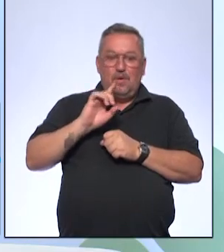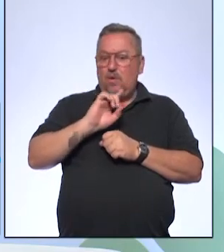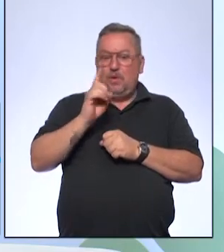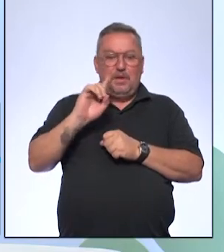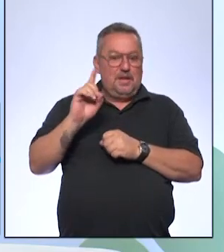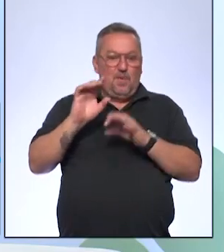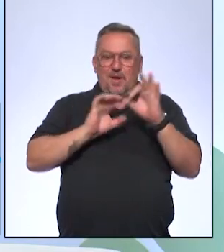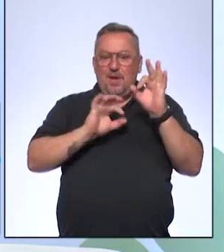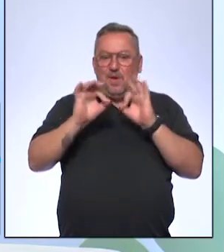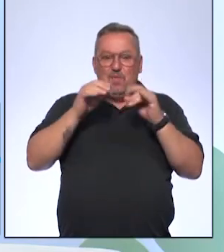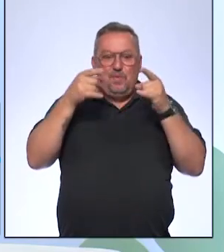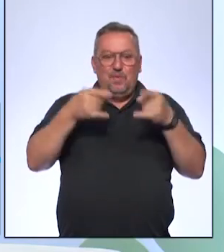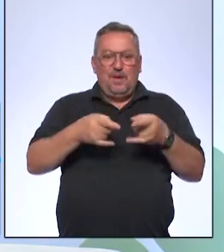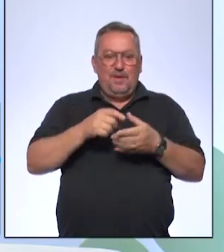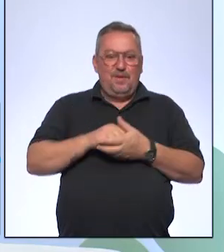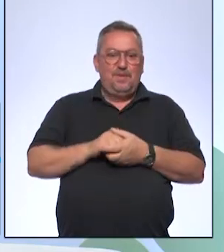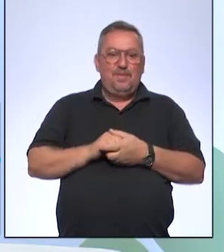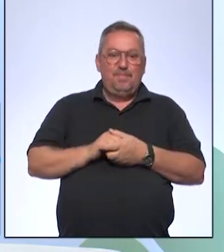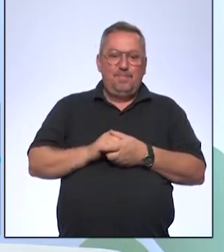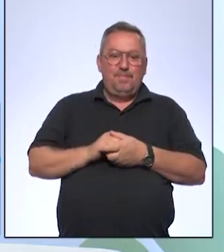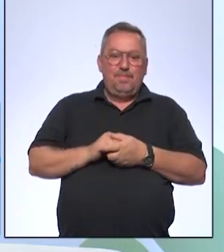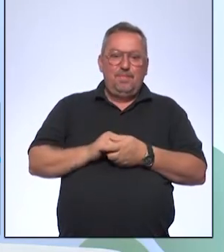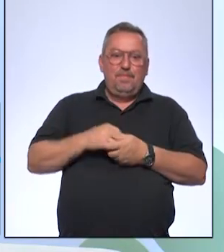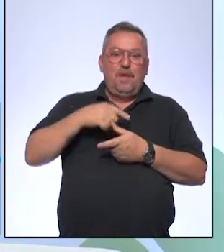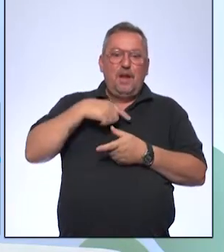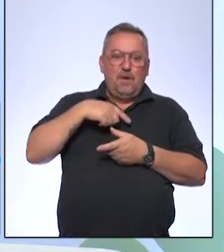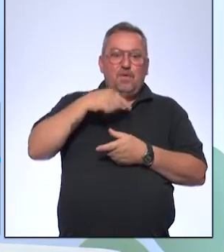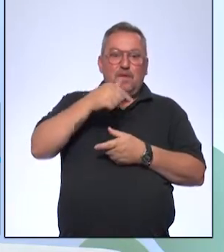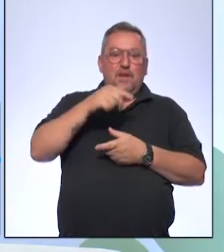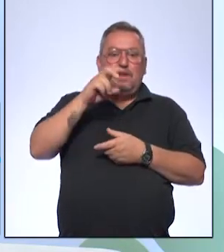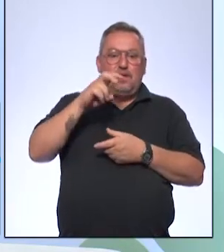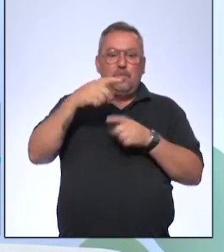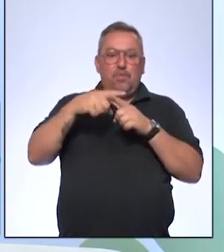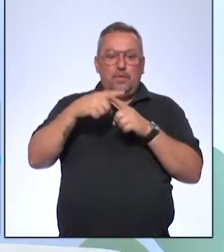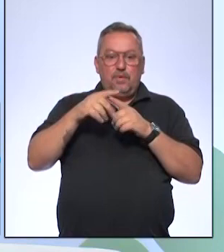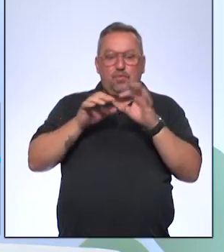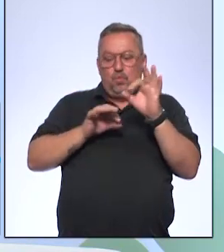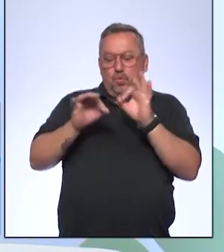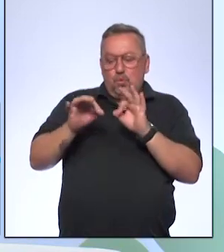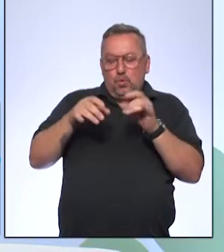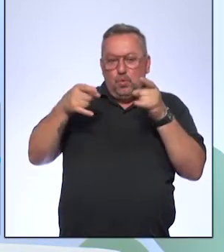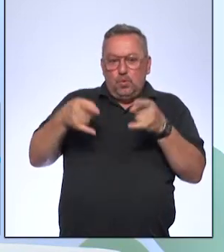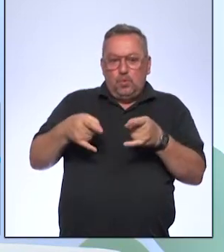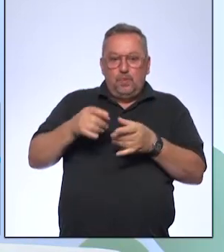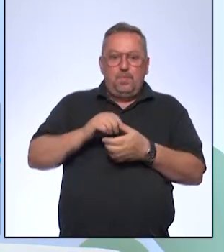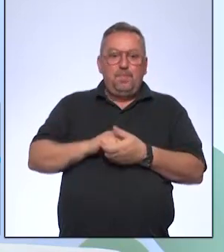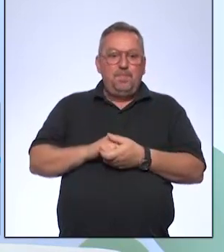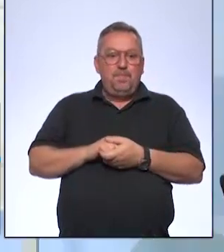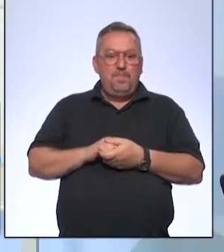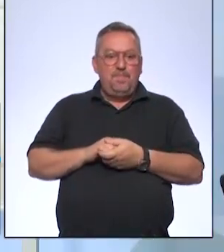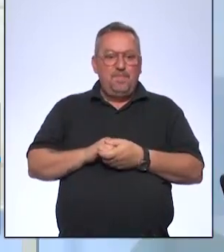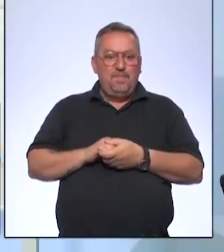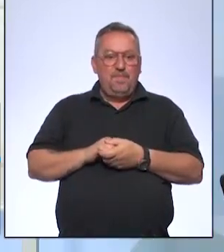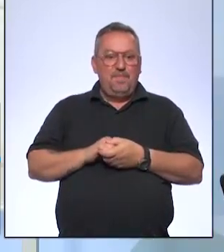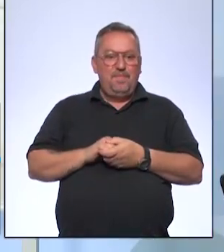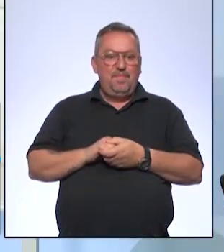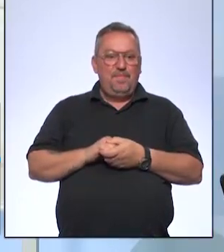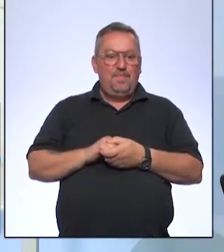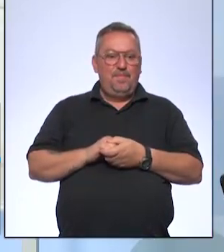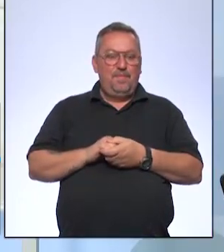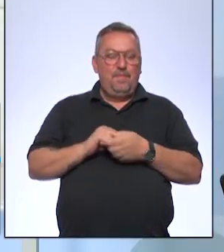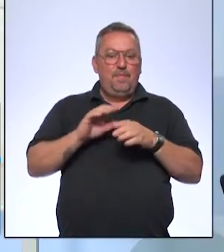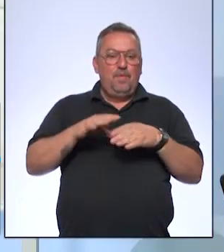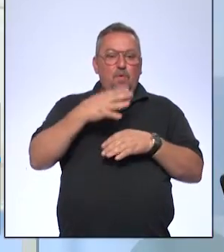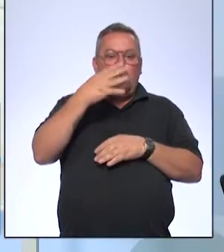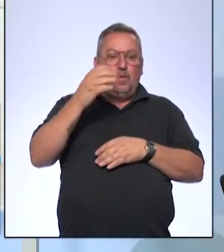não arruma o quarto. Pois eu estou nos 75%, gente. Eu deixo arrumadinho. Beleza. Aí, então, os